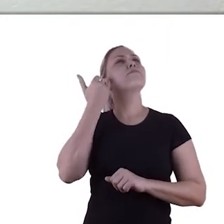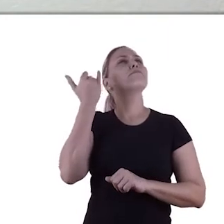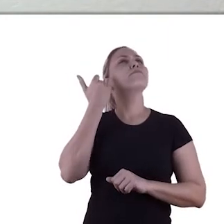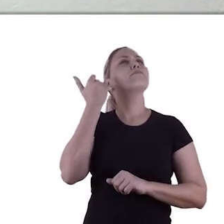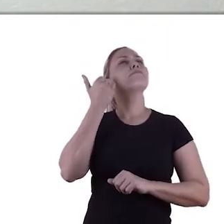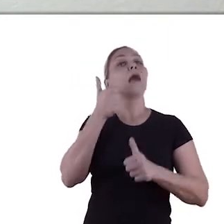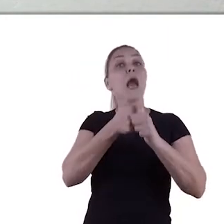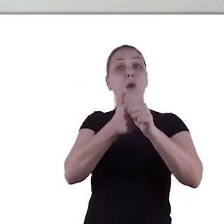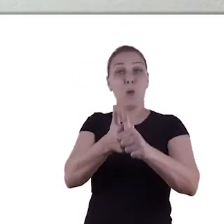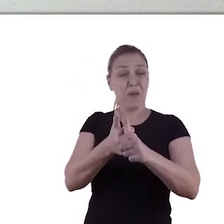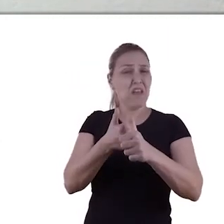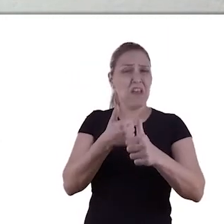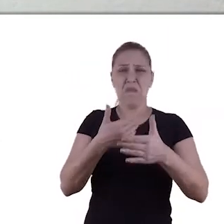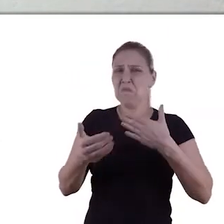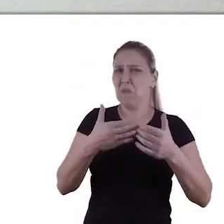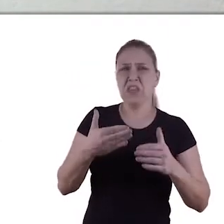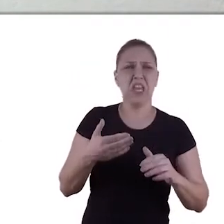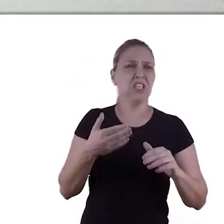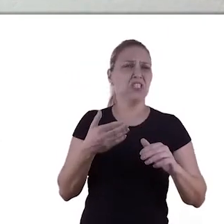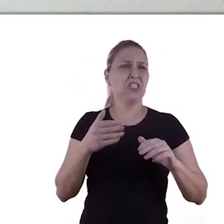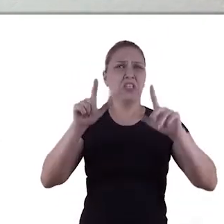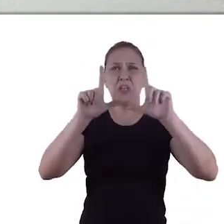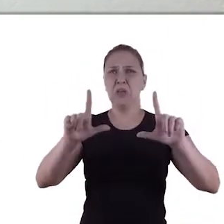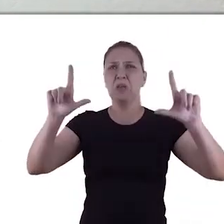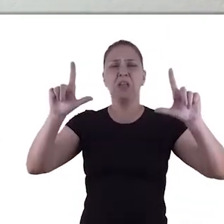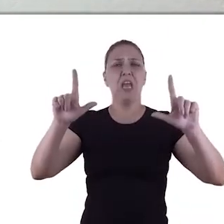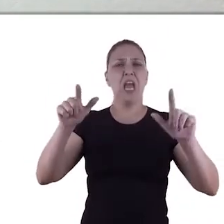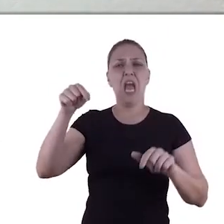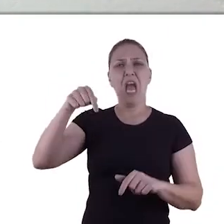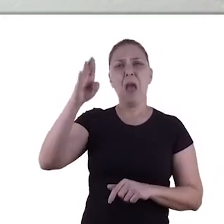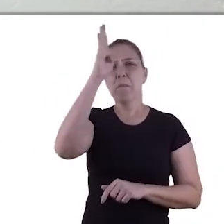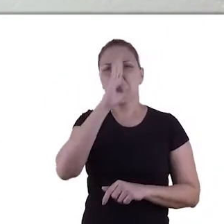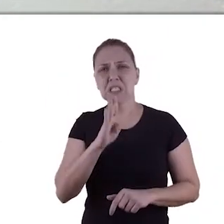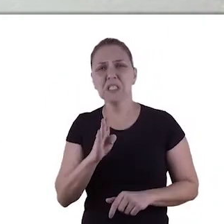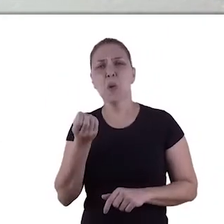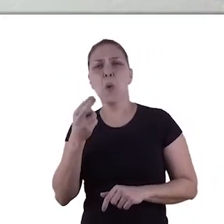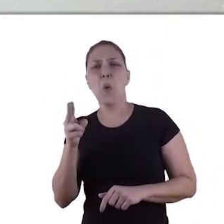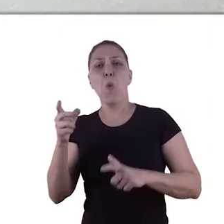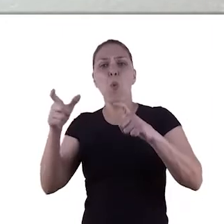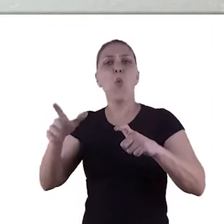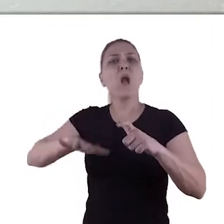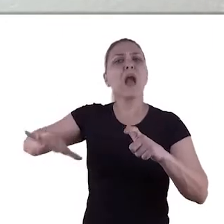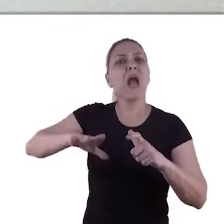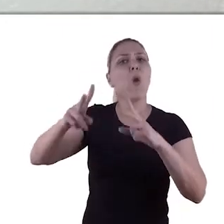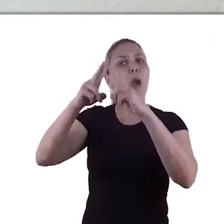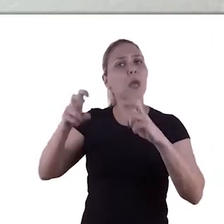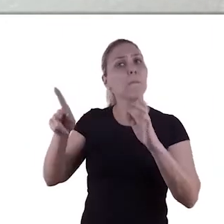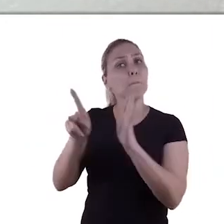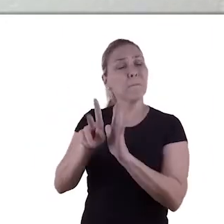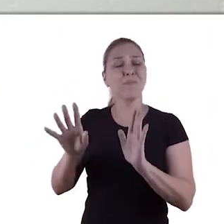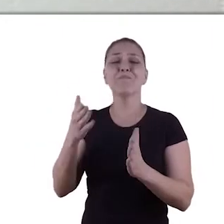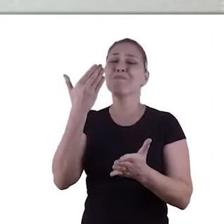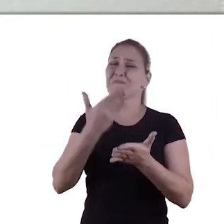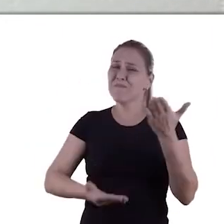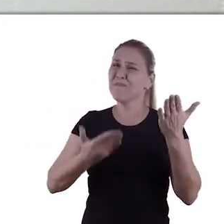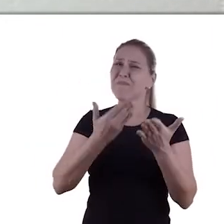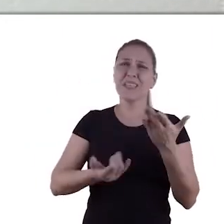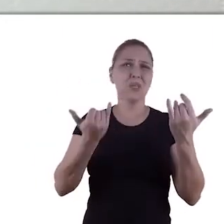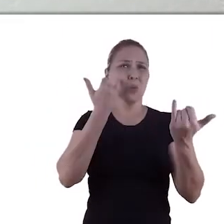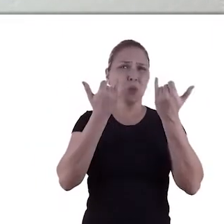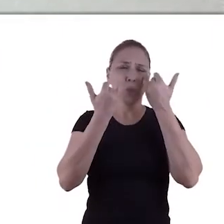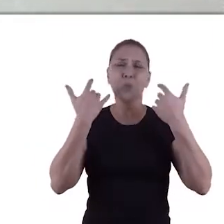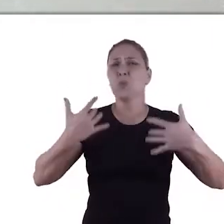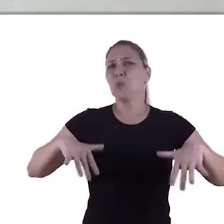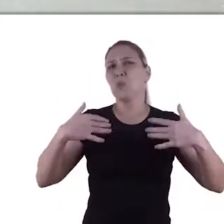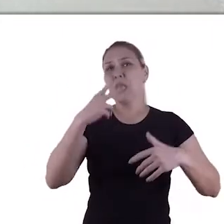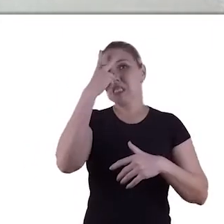exibidas, independente do jornal, independente se é local ou nacional, e isso é uma perda